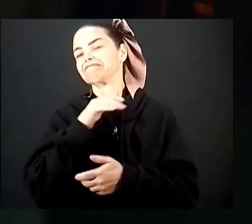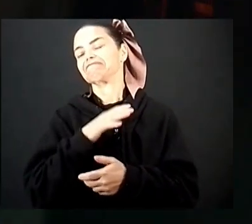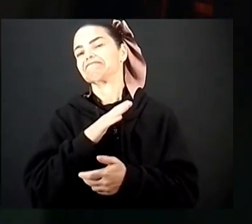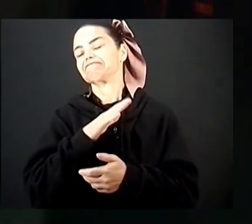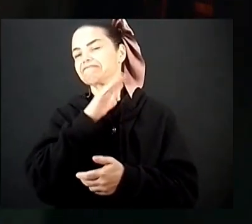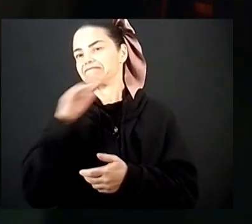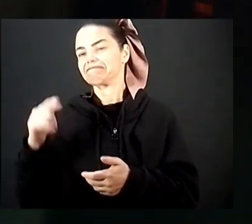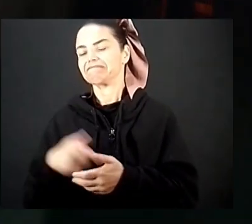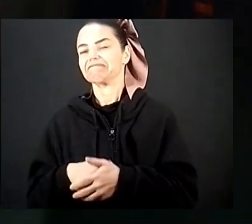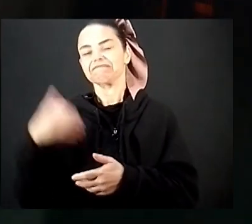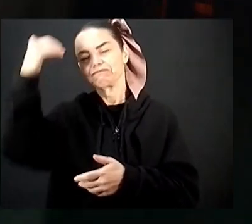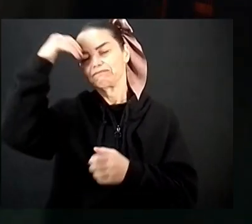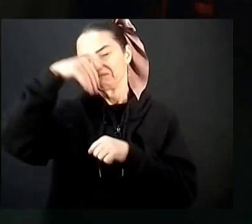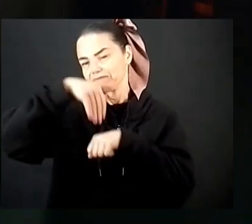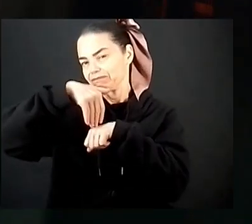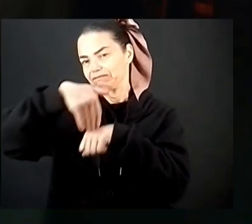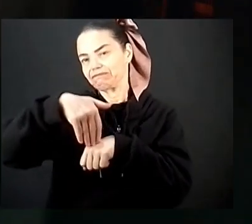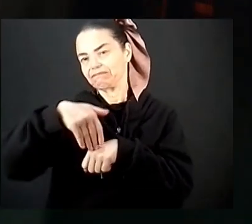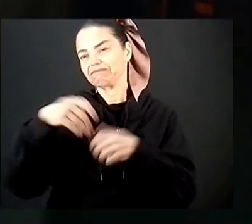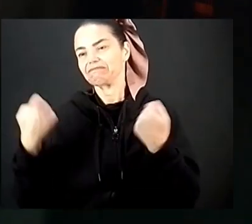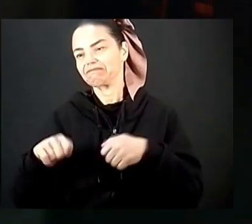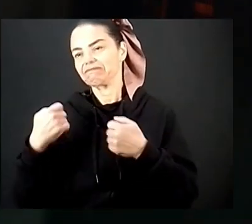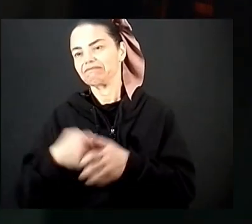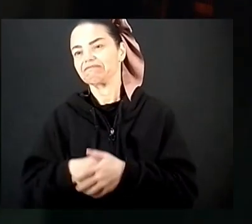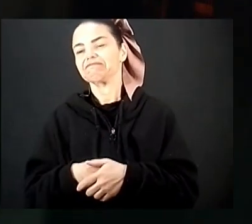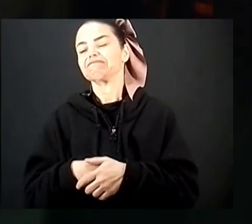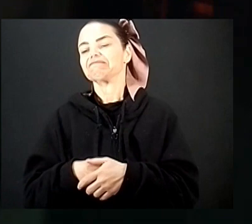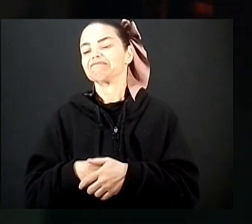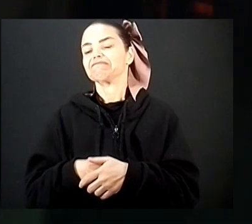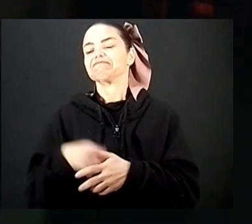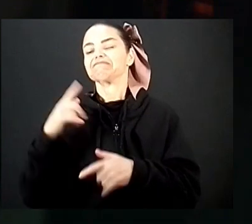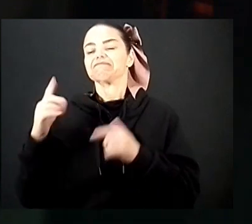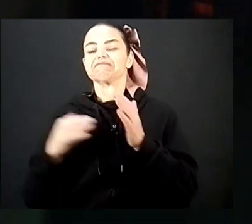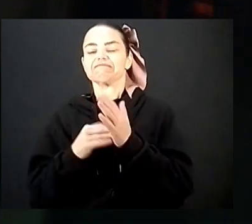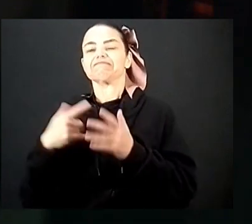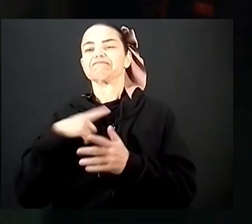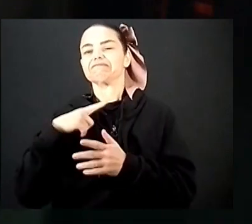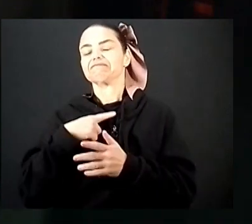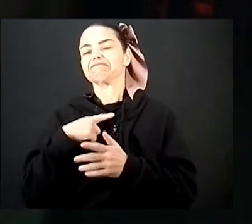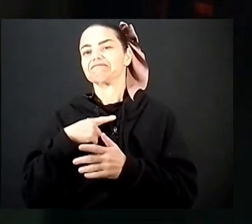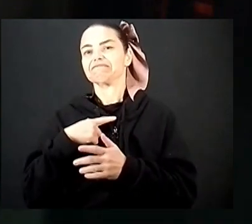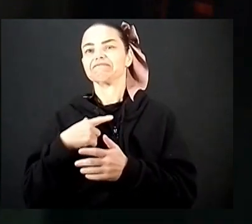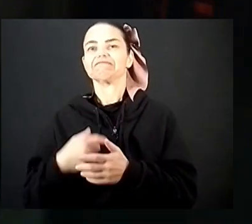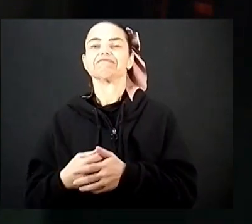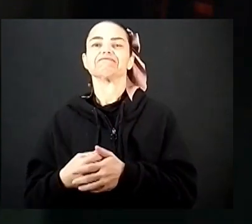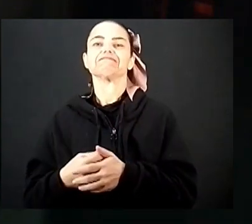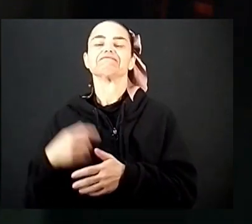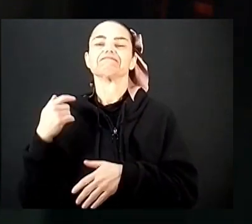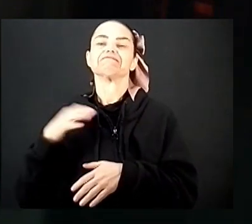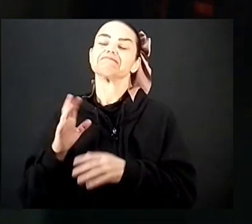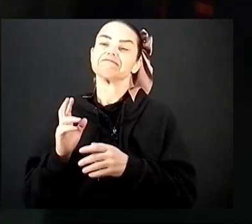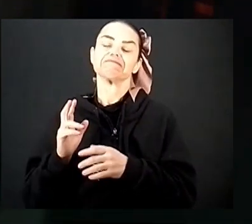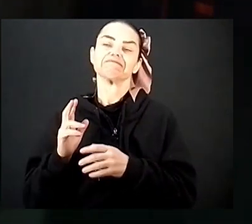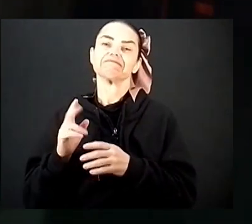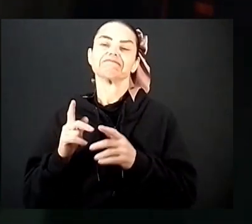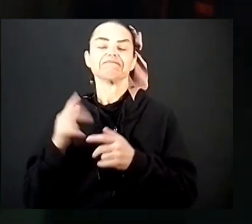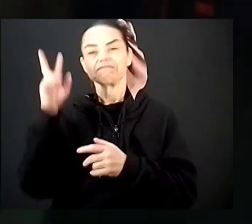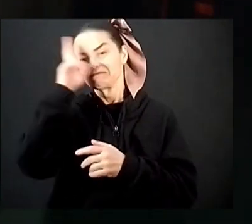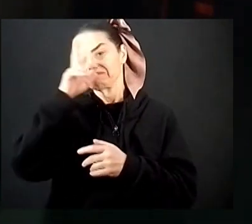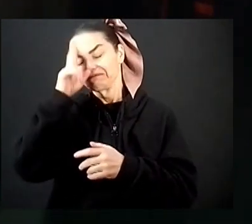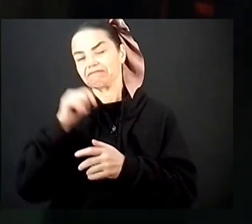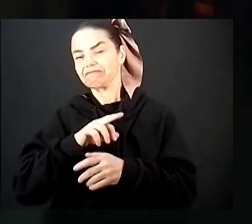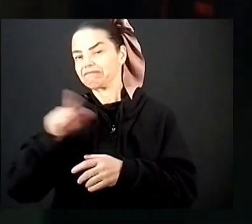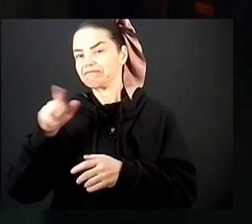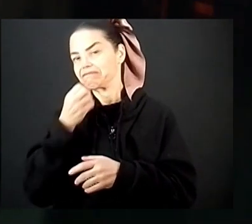culpabilizar ninguém, a gente precisa entender que todos nós temos uma história. E que as histórias são diferentes, algumas são